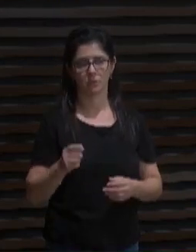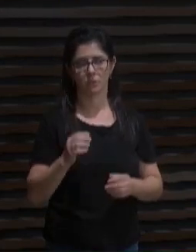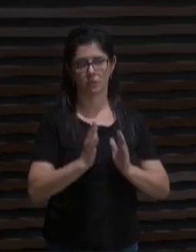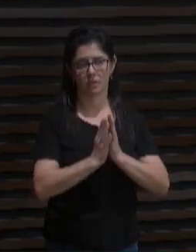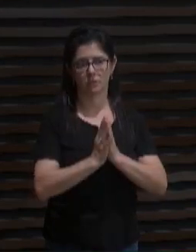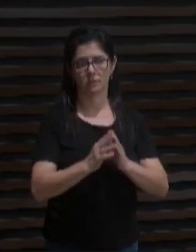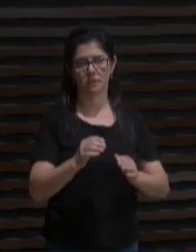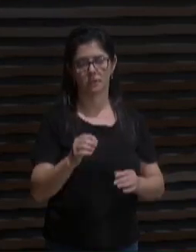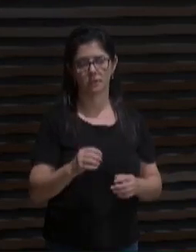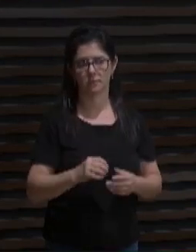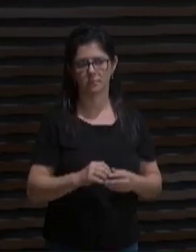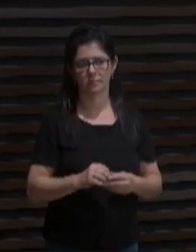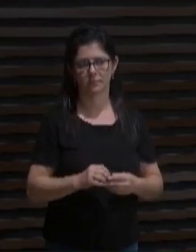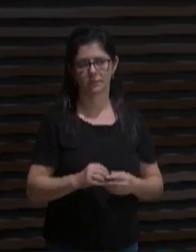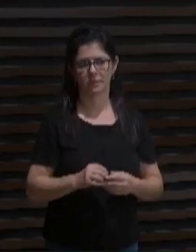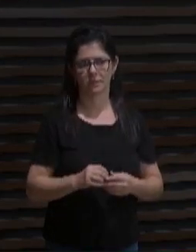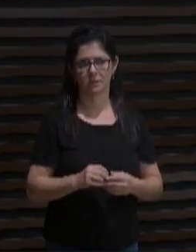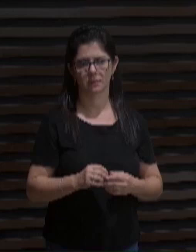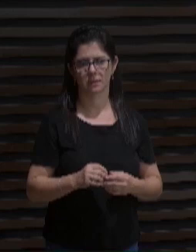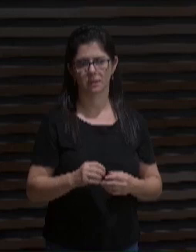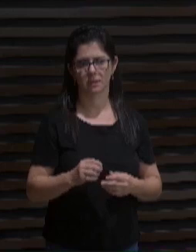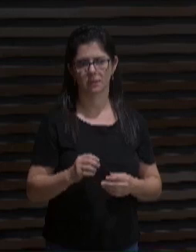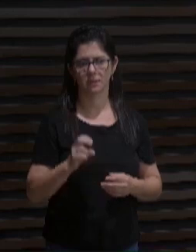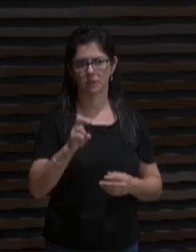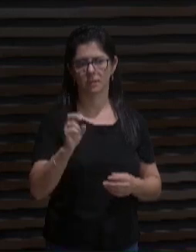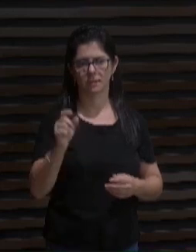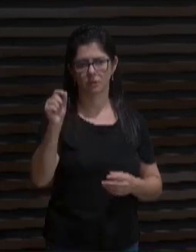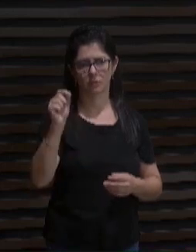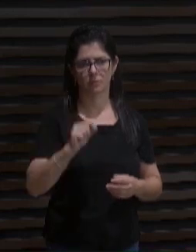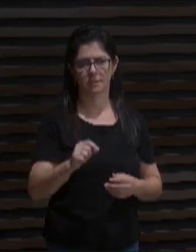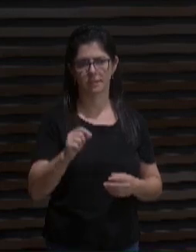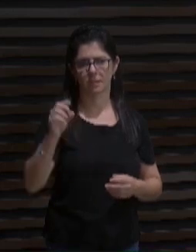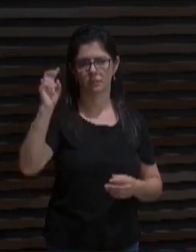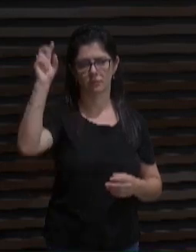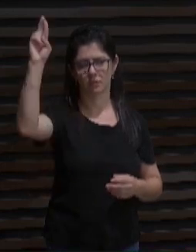65% foram respondidas ou no mesmo dia ou na mesma semana.